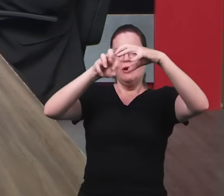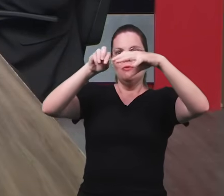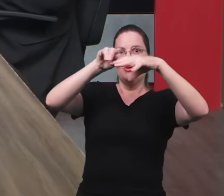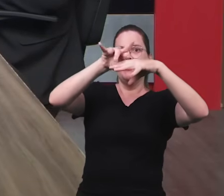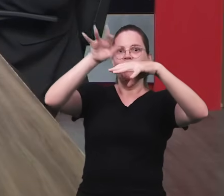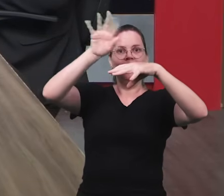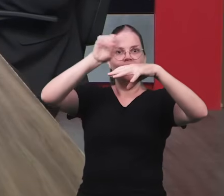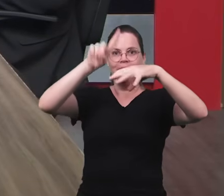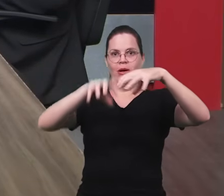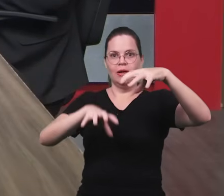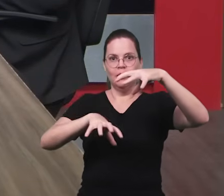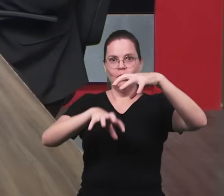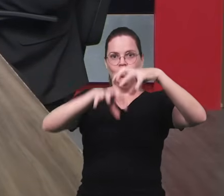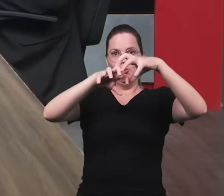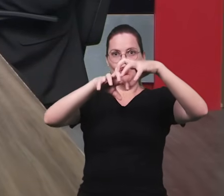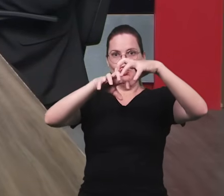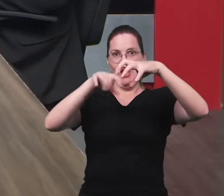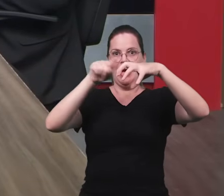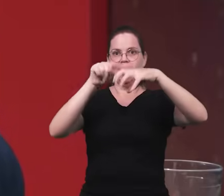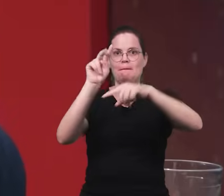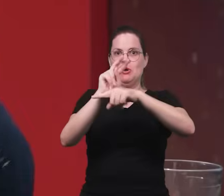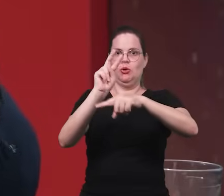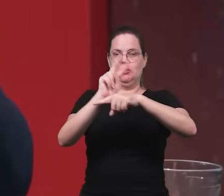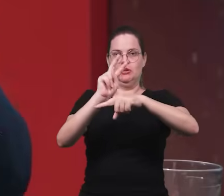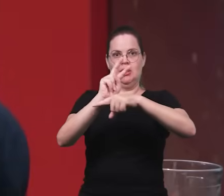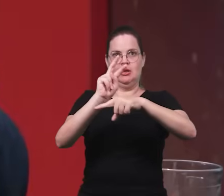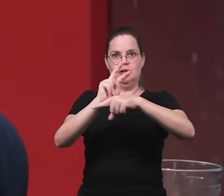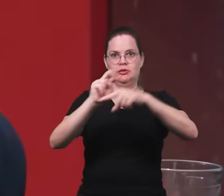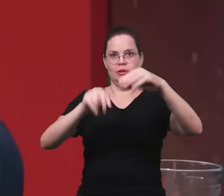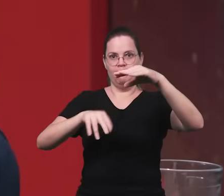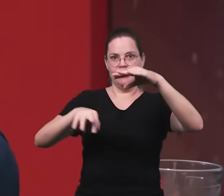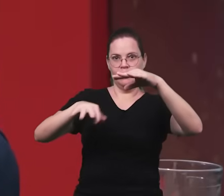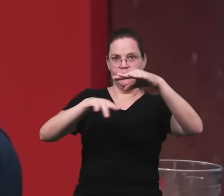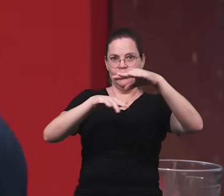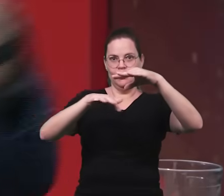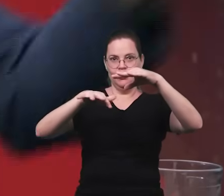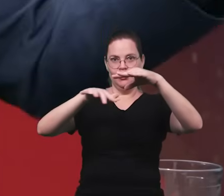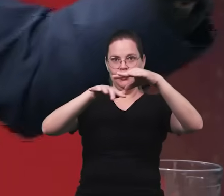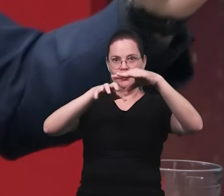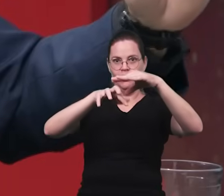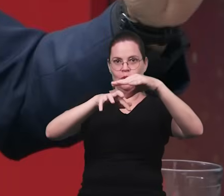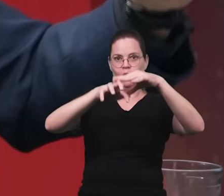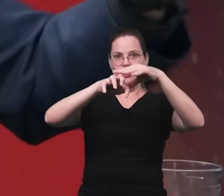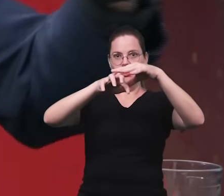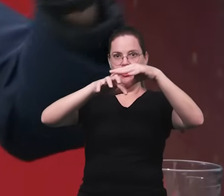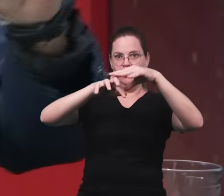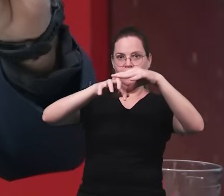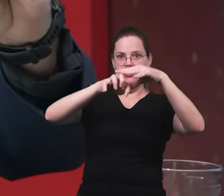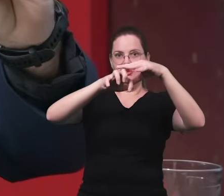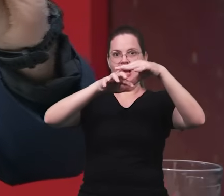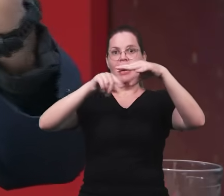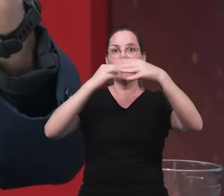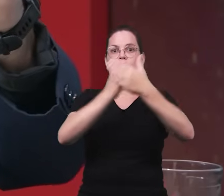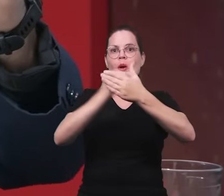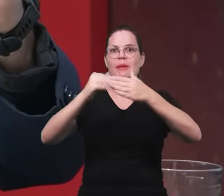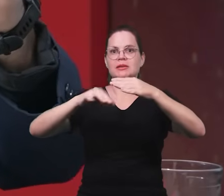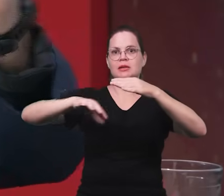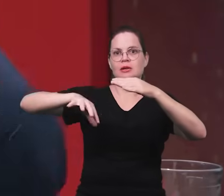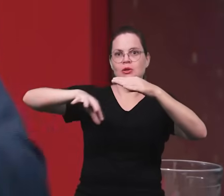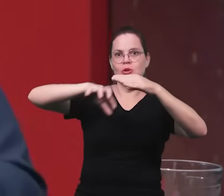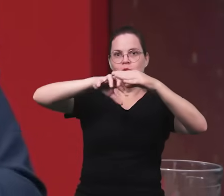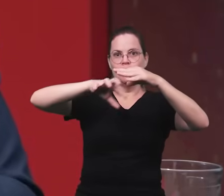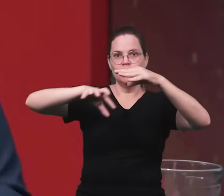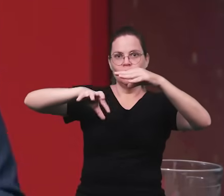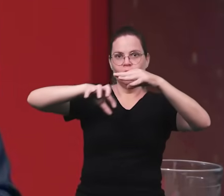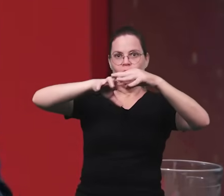espaço. Então nós temos essa proteção. Então ela segurada ali, então ela começa a se formar o quê?